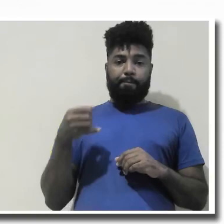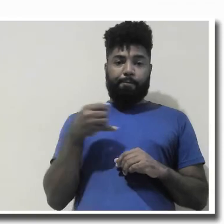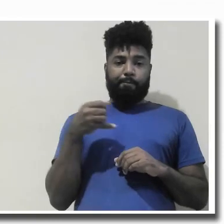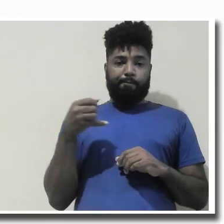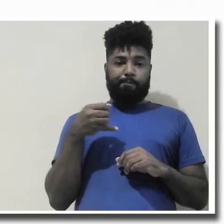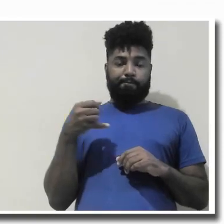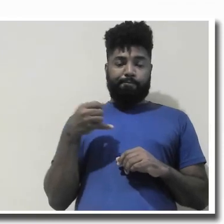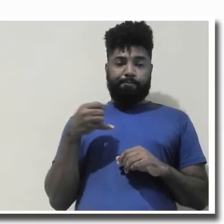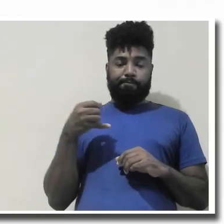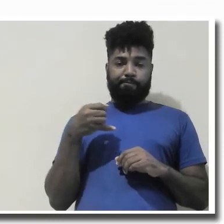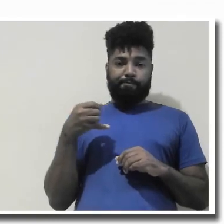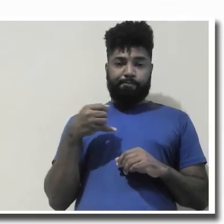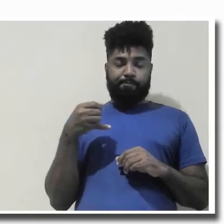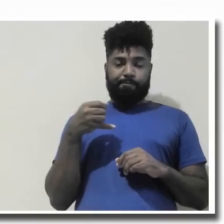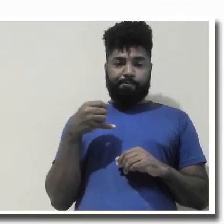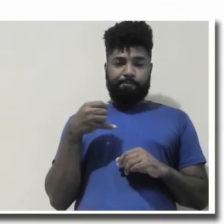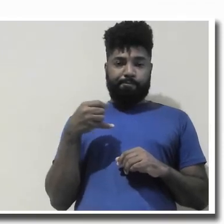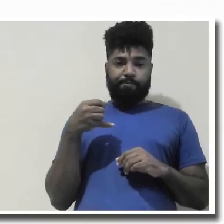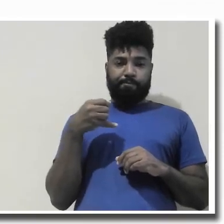menos